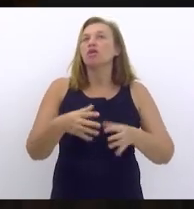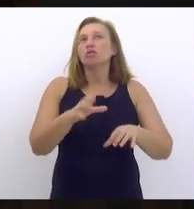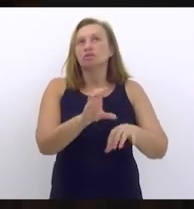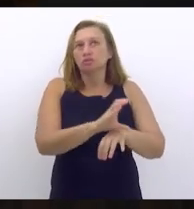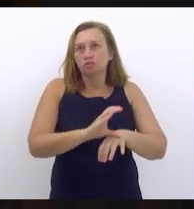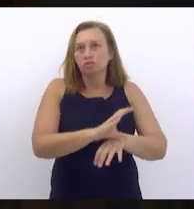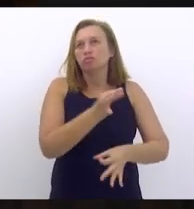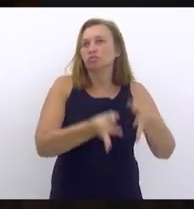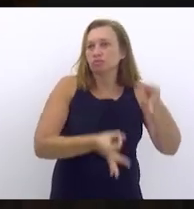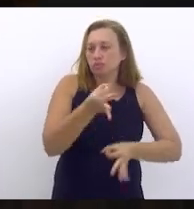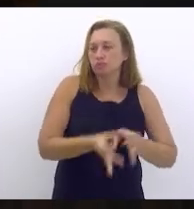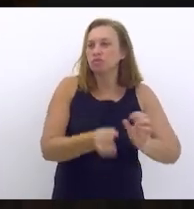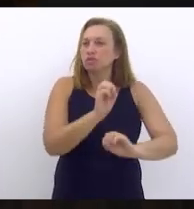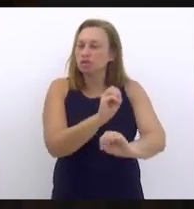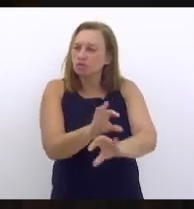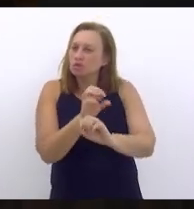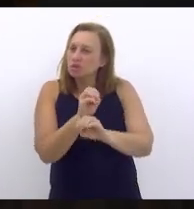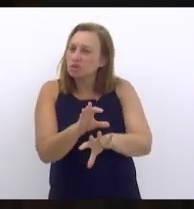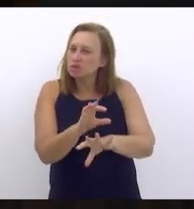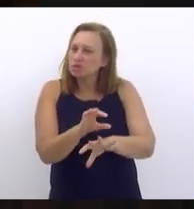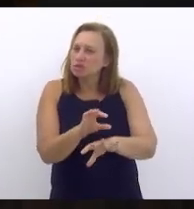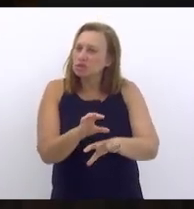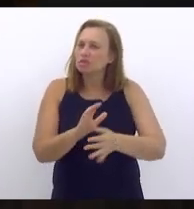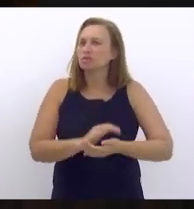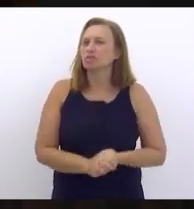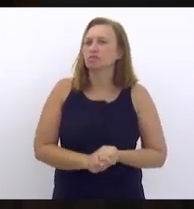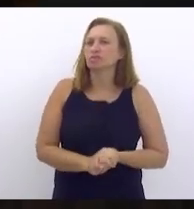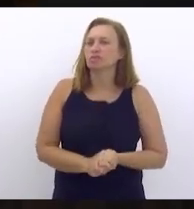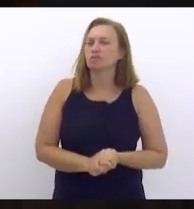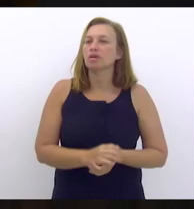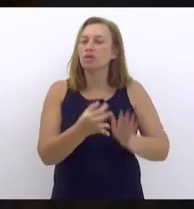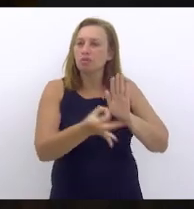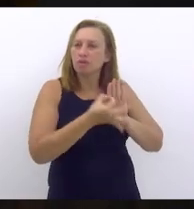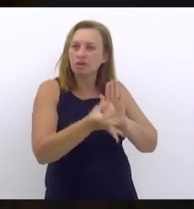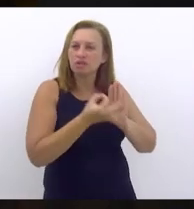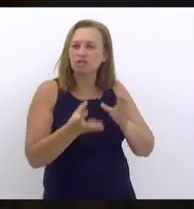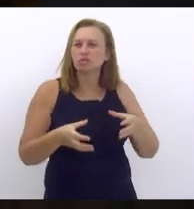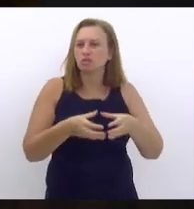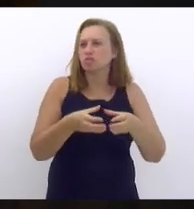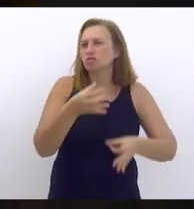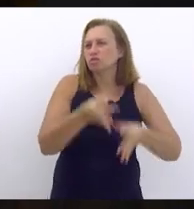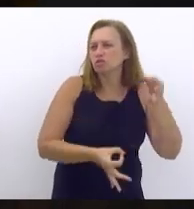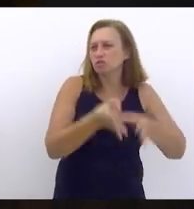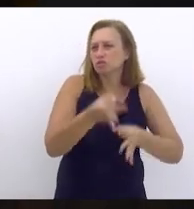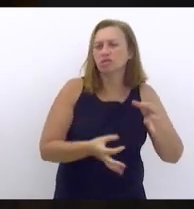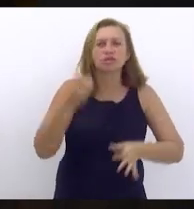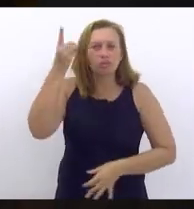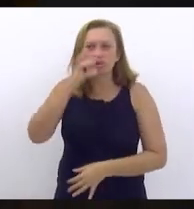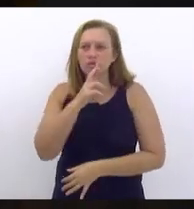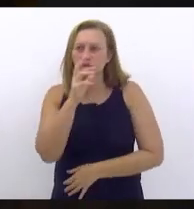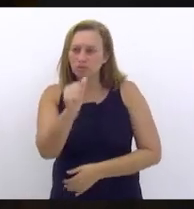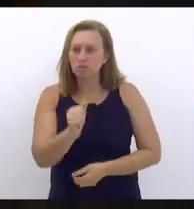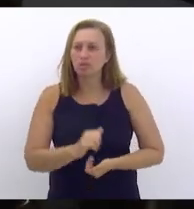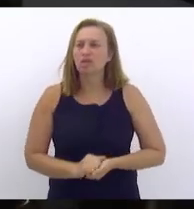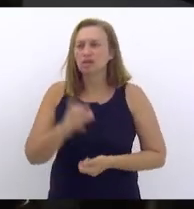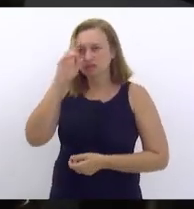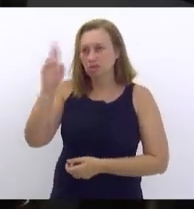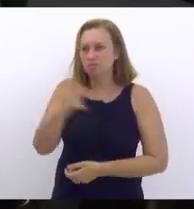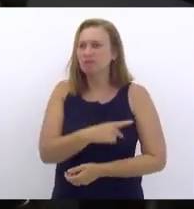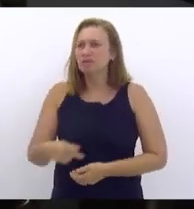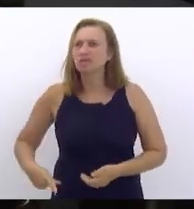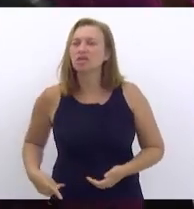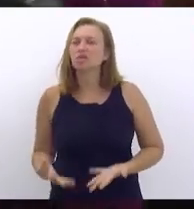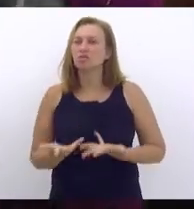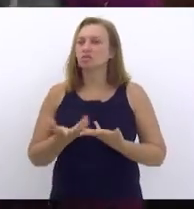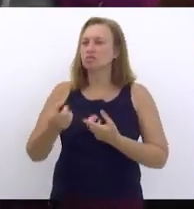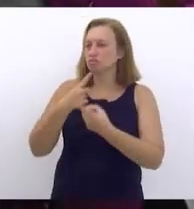Constituição e Justiça e de Educação. Para emitir parecer pela Comissão de Constituição e Justiça, deputado Rodrigo Amorim. Senhor presidente, eu